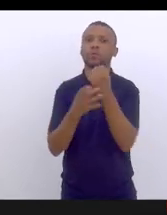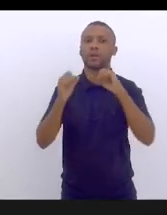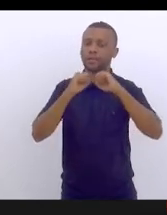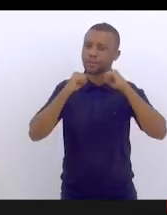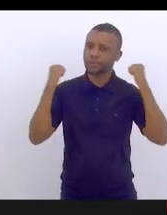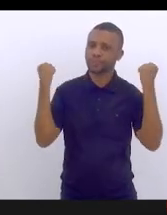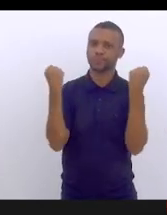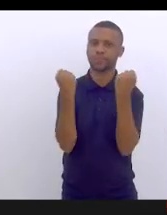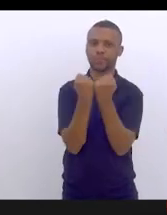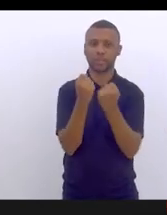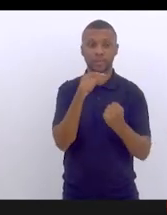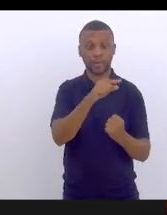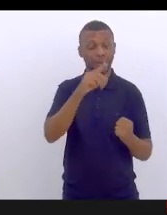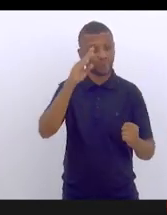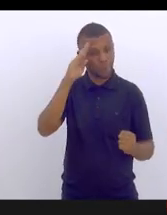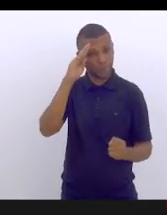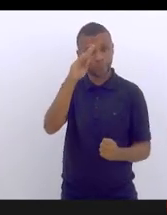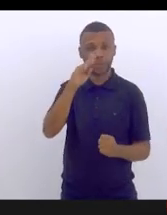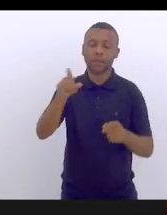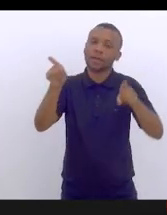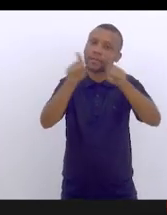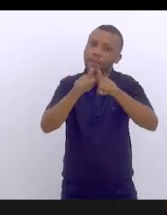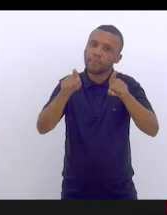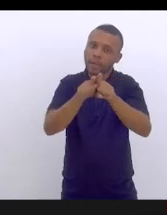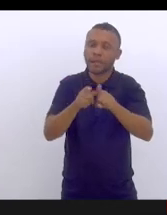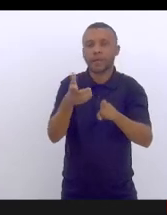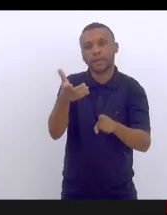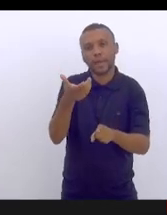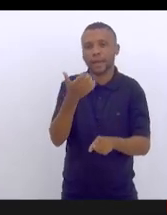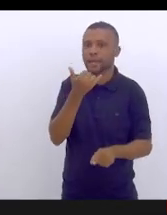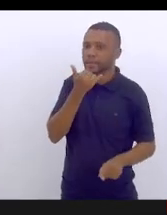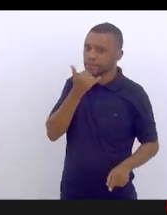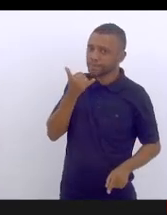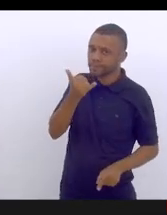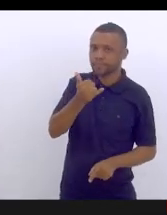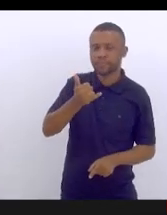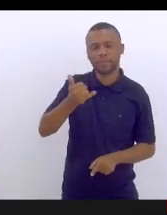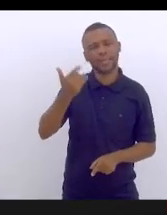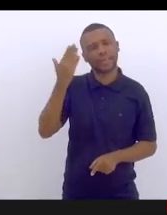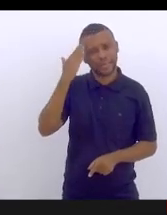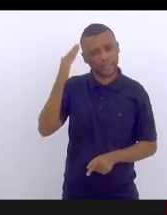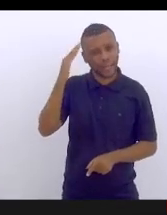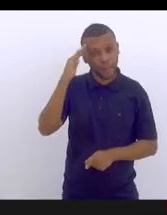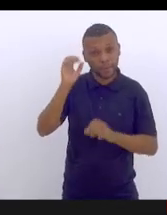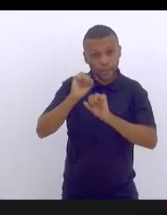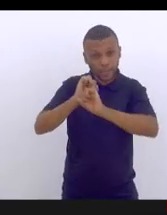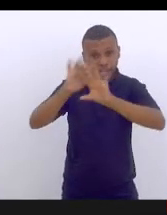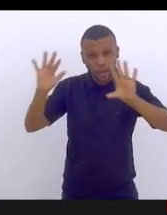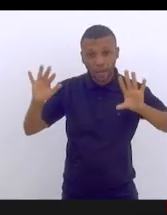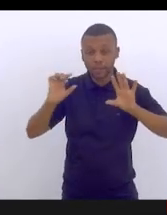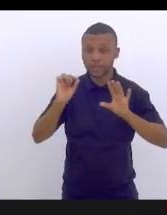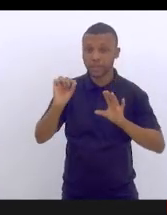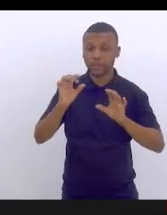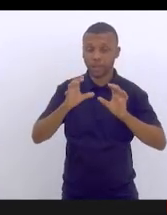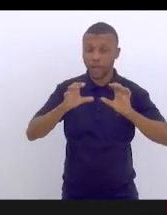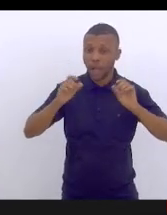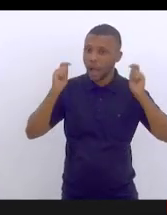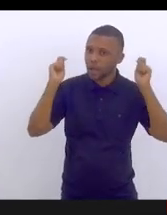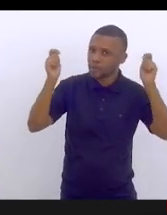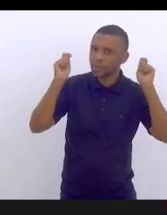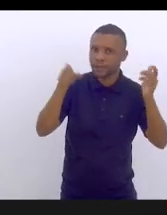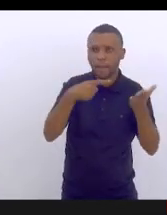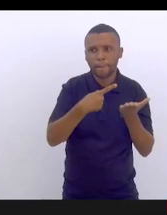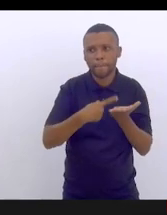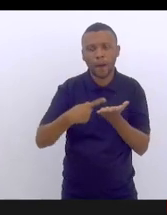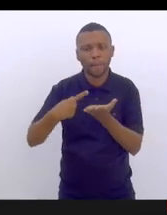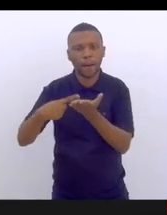E ele, mais do que ninguém, também deseja aí essa anistia, porque ele tem esse entendimento da organização das torcidas. A gente tem esse